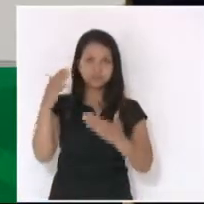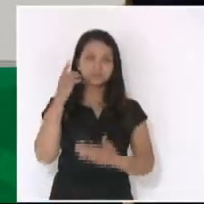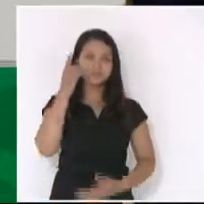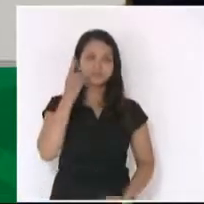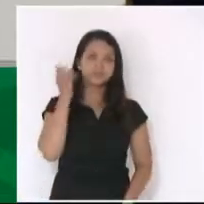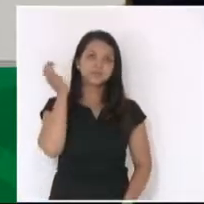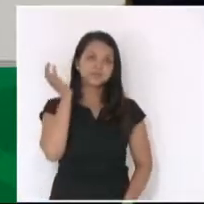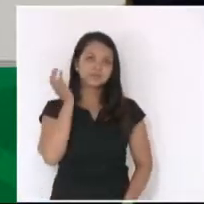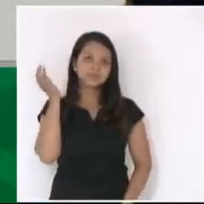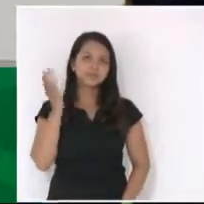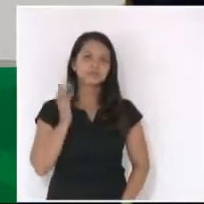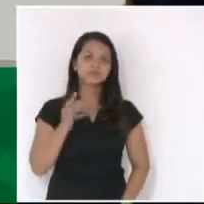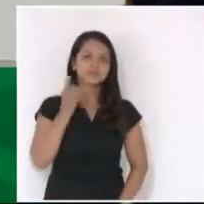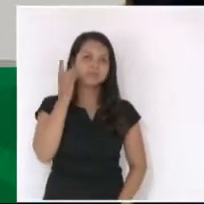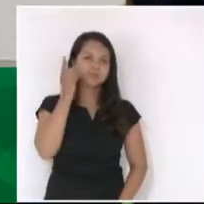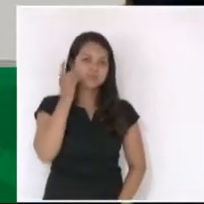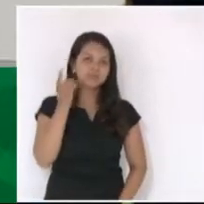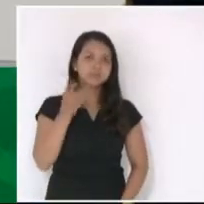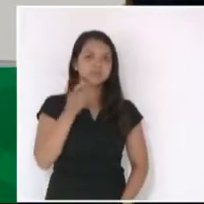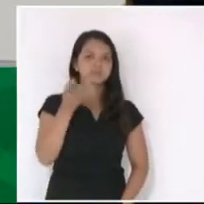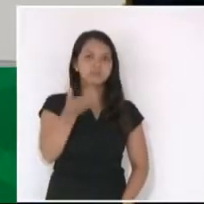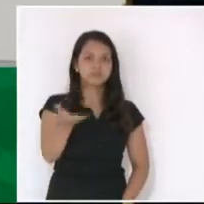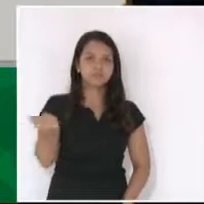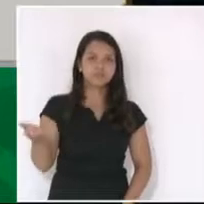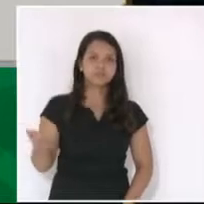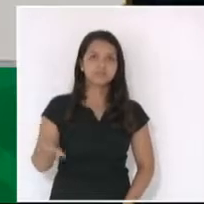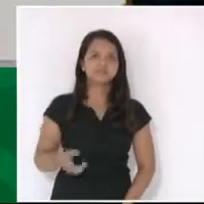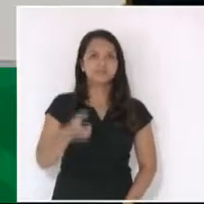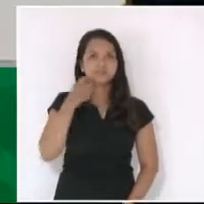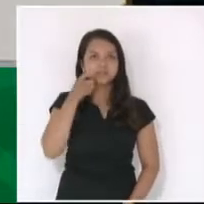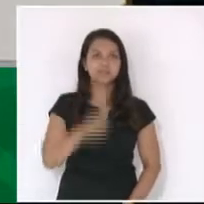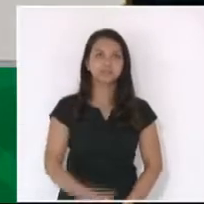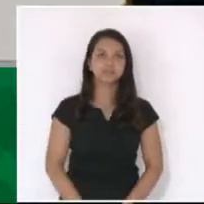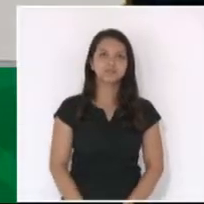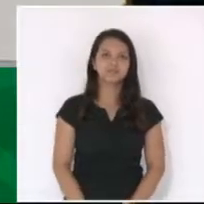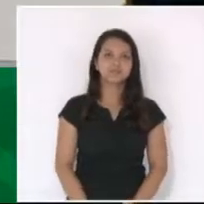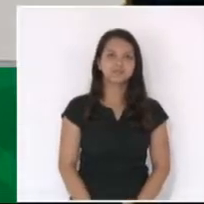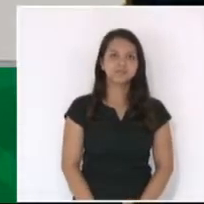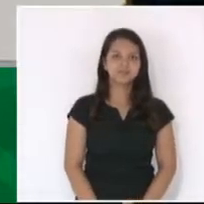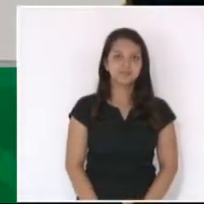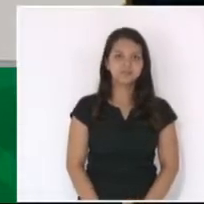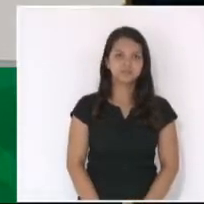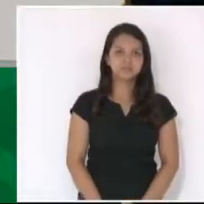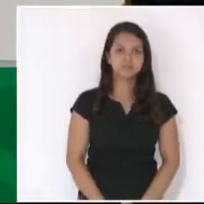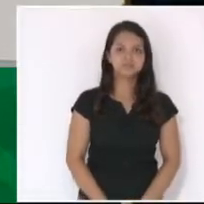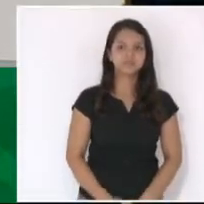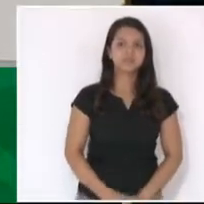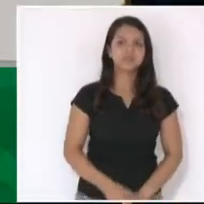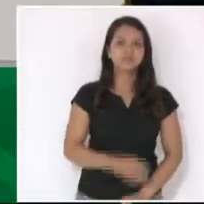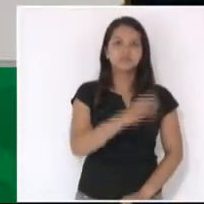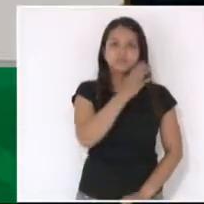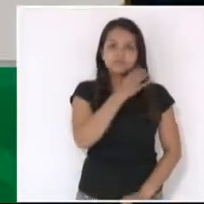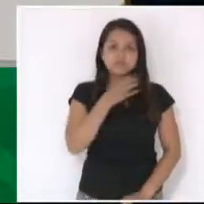que acompanha essa sessão e aqui Deputado Salon tenho